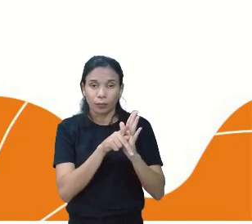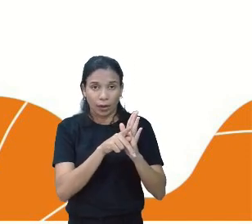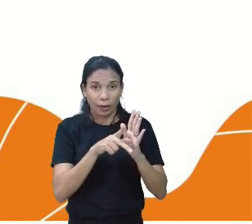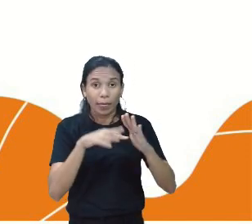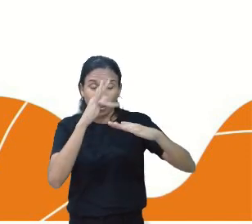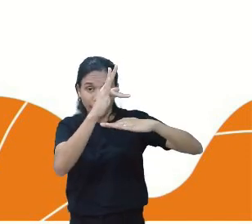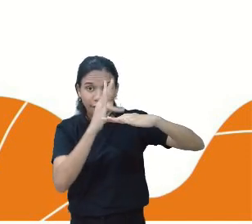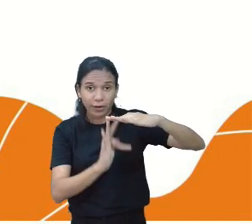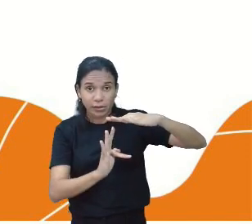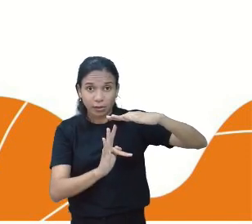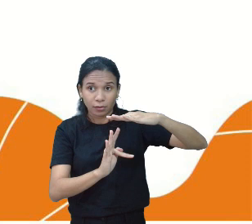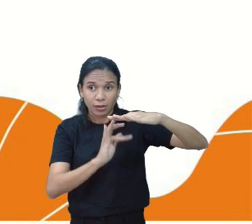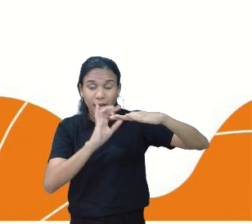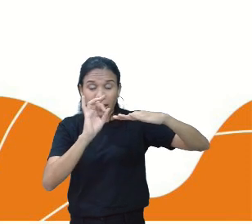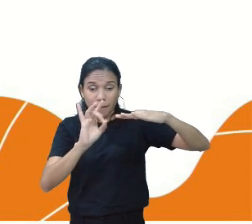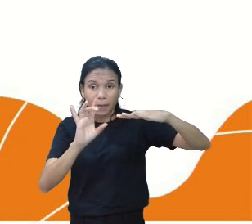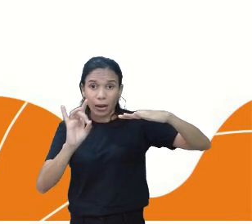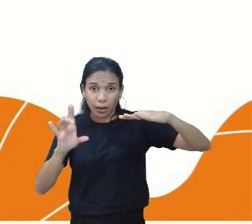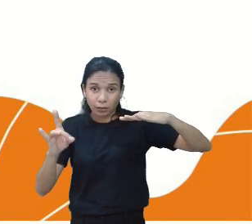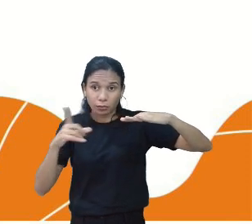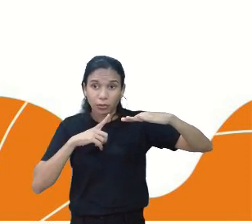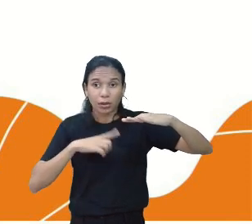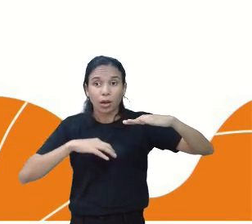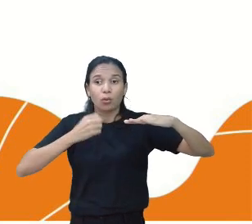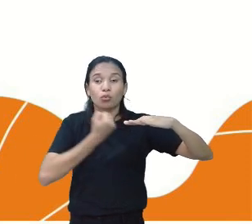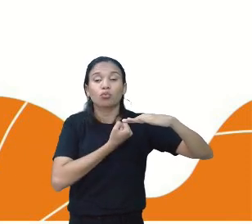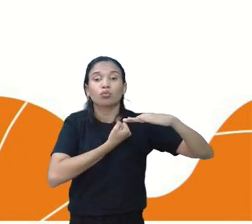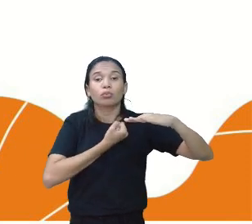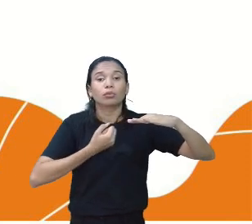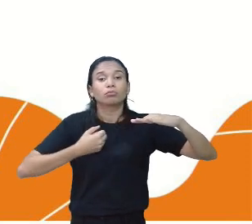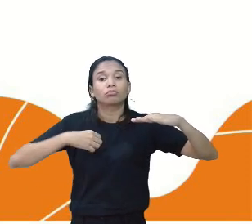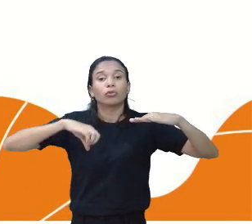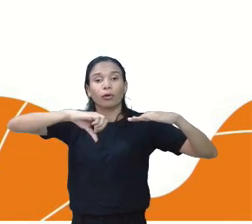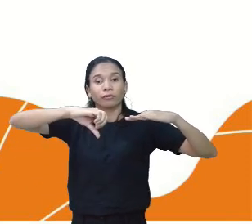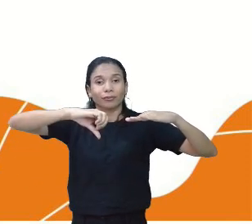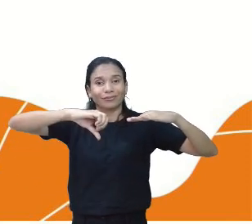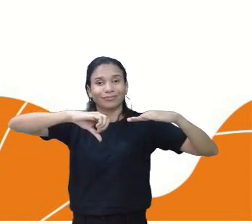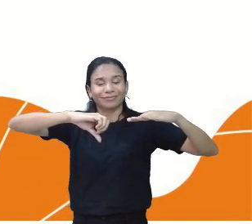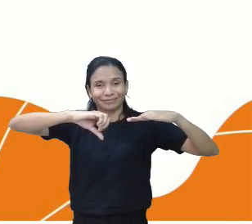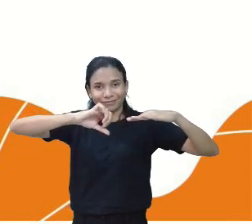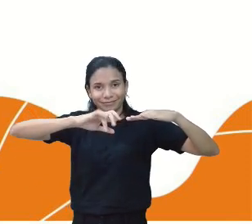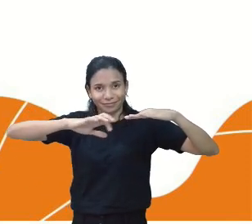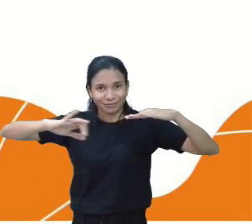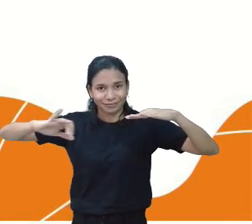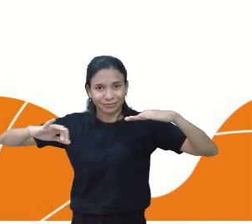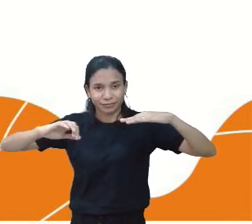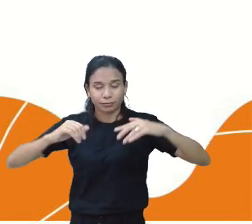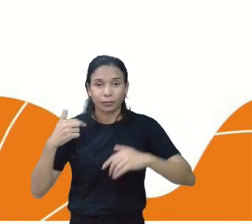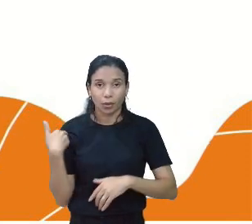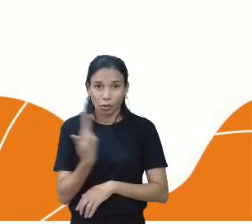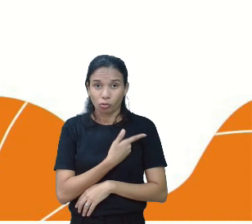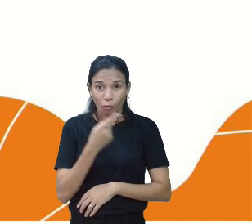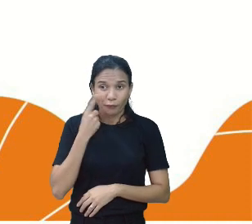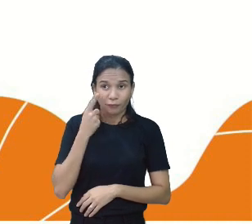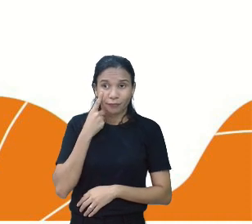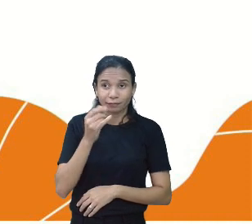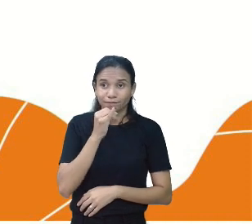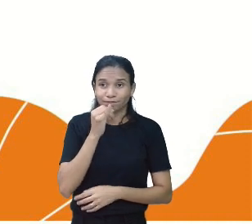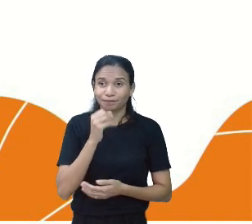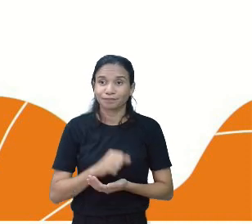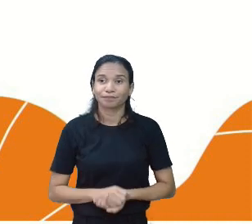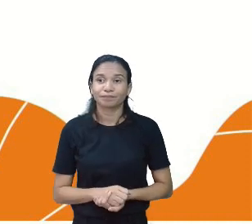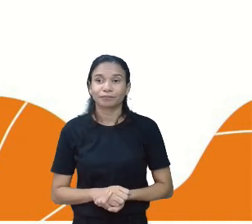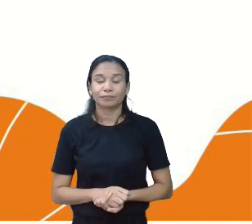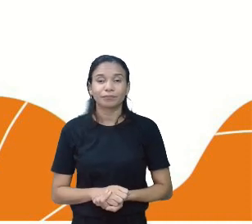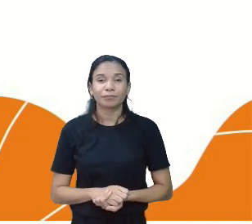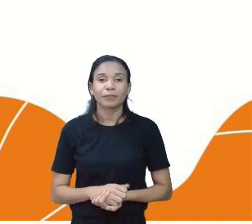fração e para cada algarismo dele, coloca-se um algarismo 9 no denominador. Vamos ver alguns exemplos. Vê só,